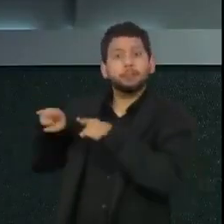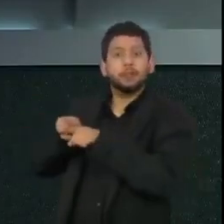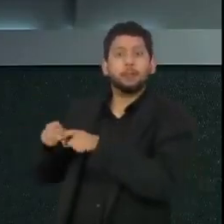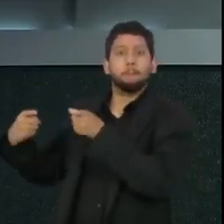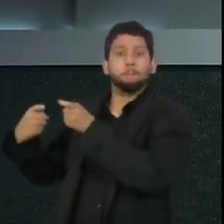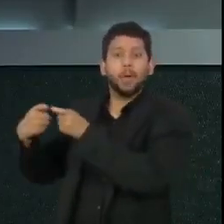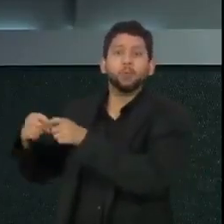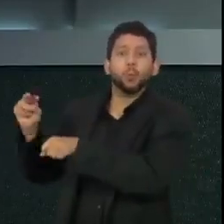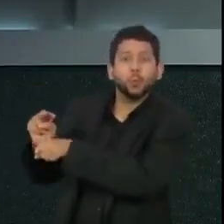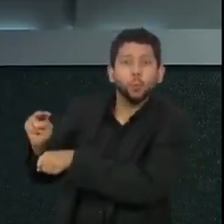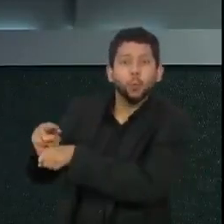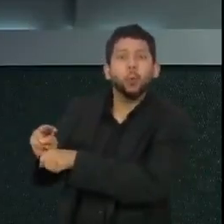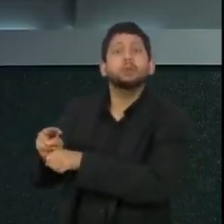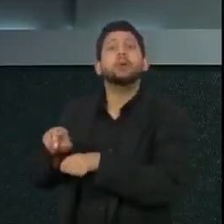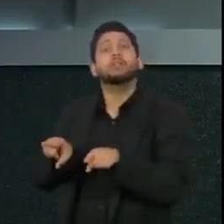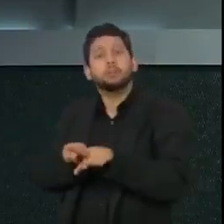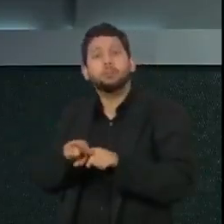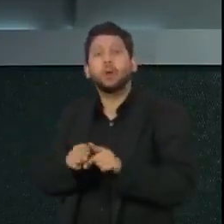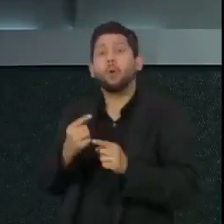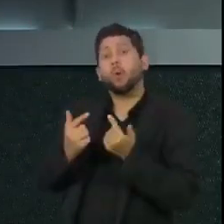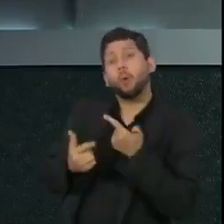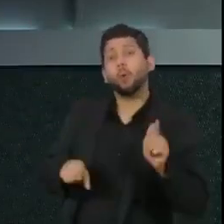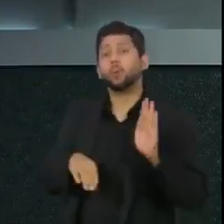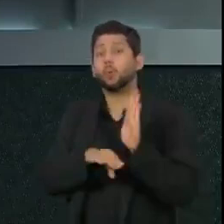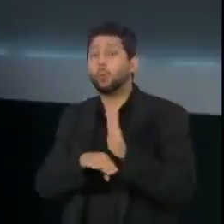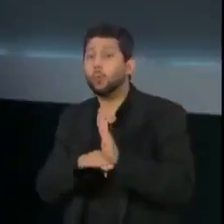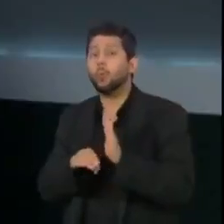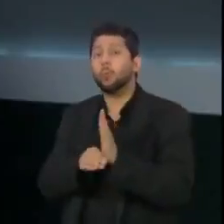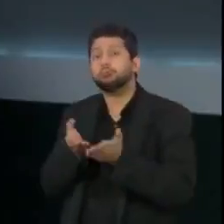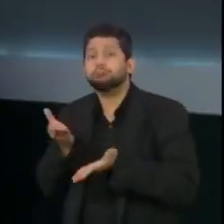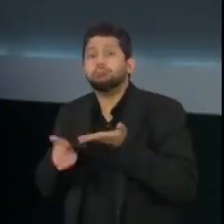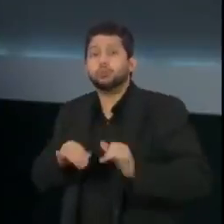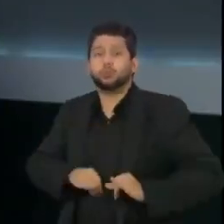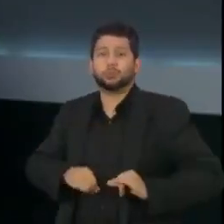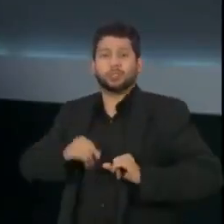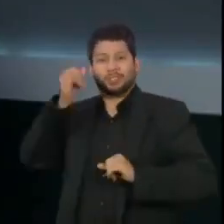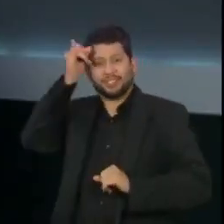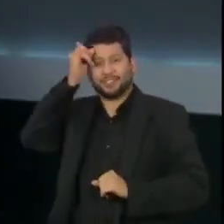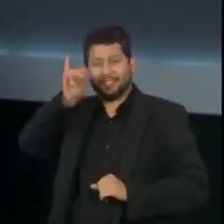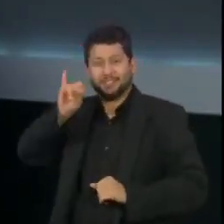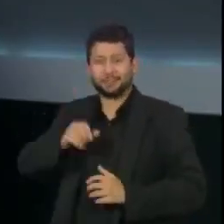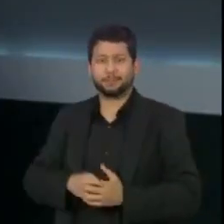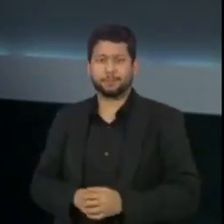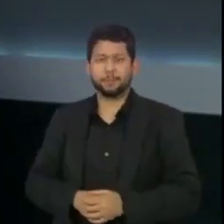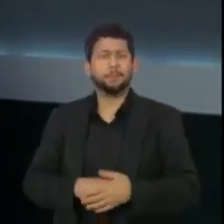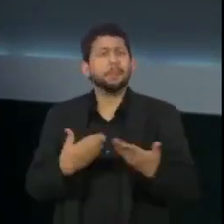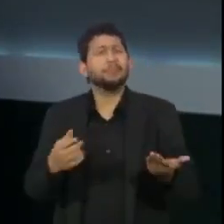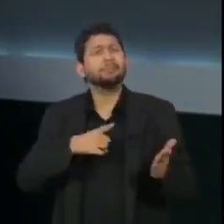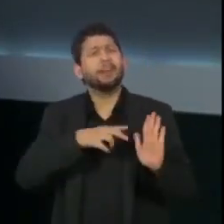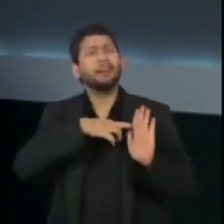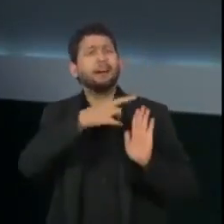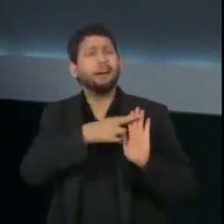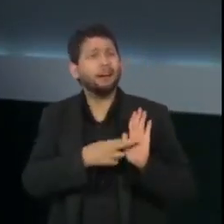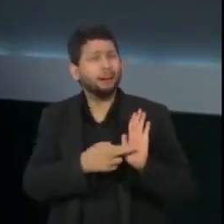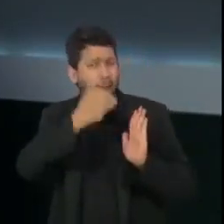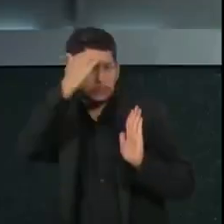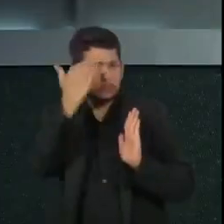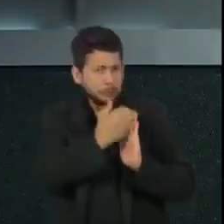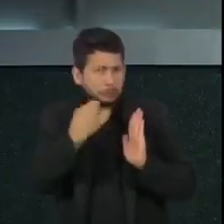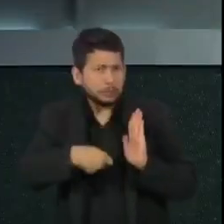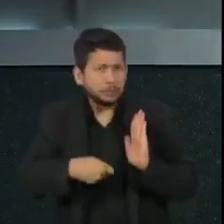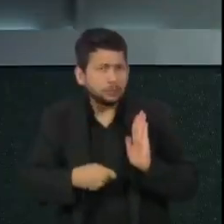posteriormente, vai se demandando mais e mais do cuidado paliativo. Existe um conjunto de protocolos que devem ser